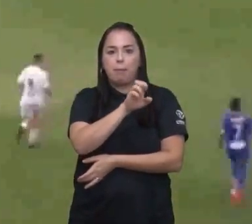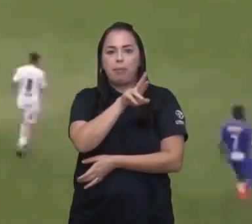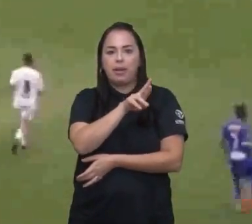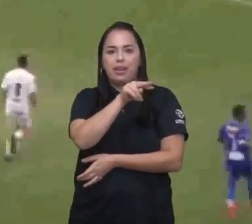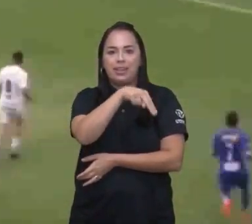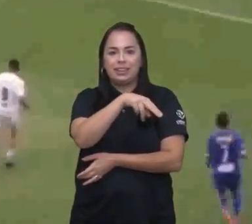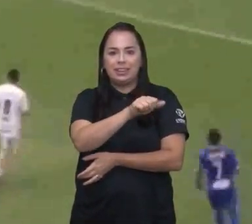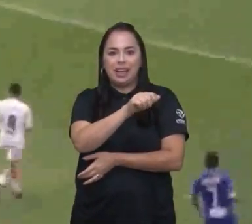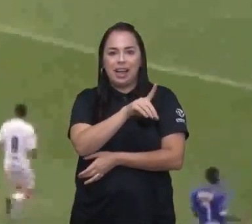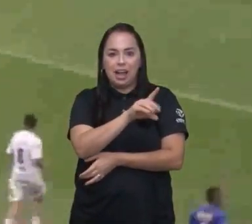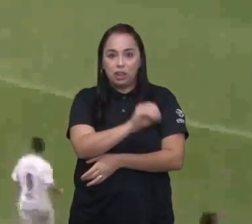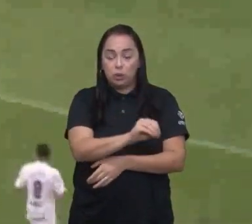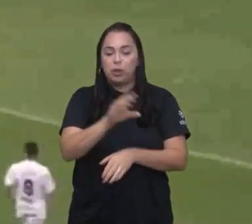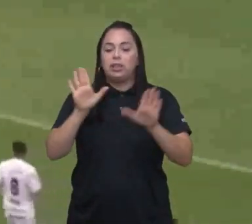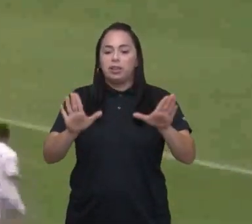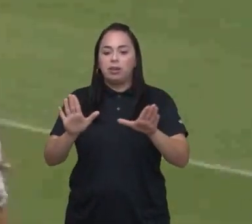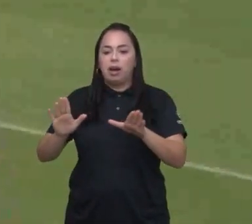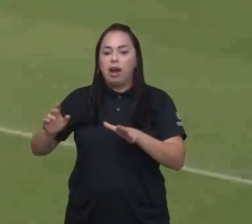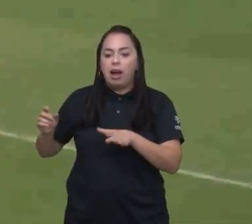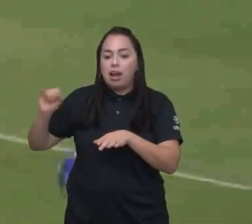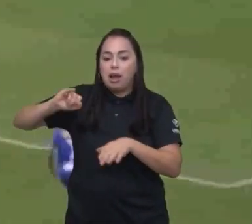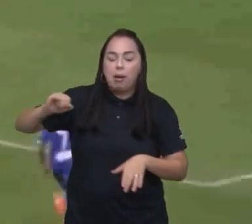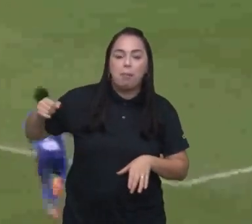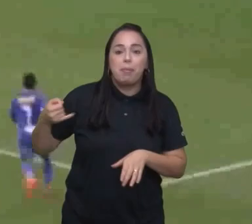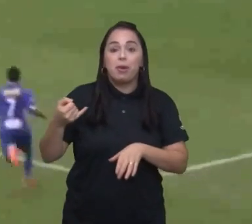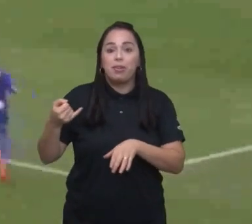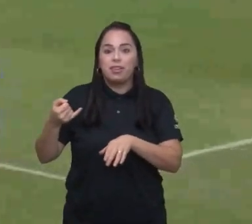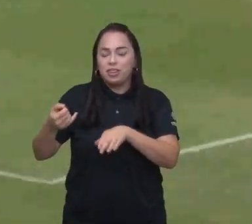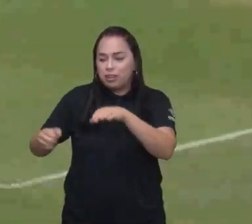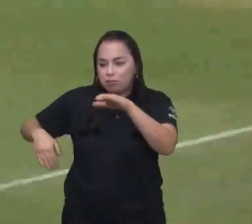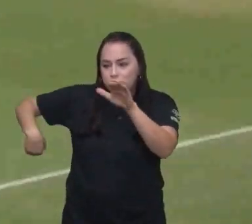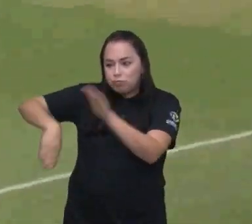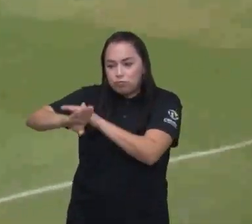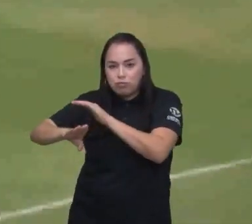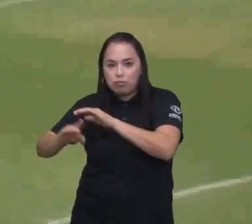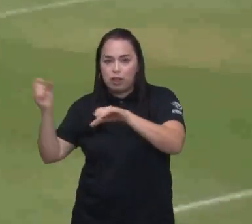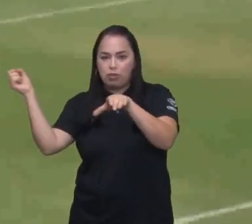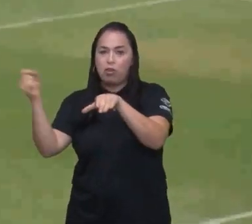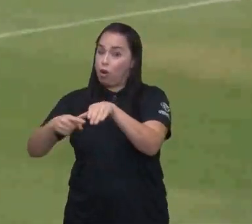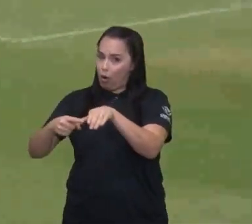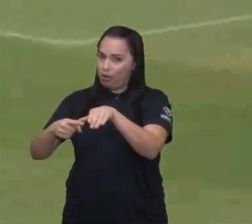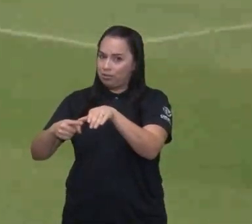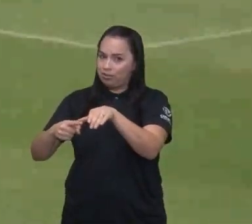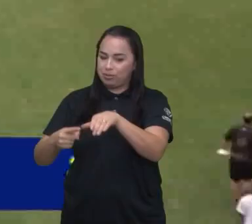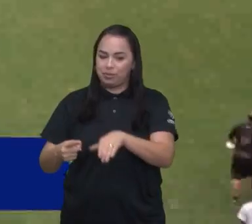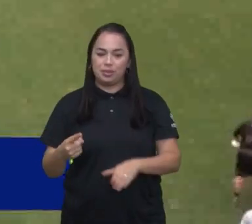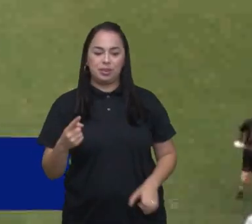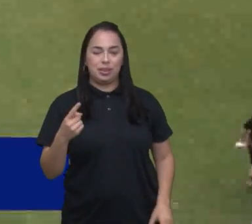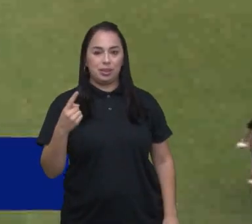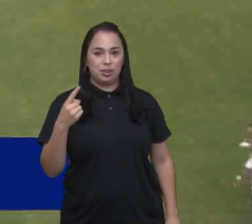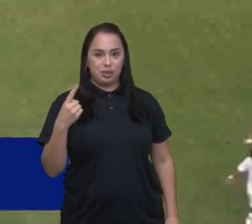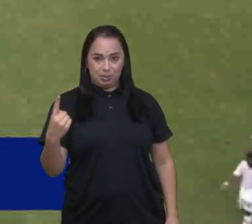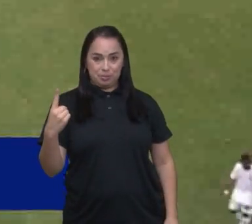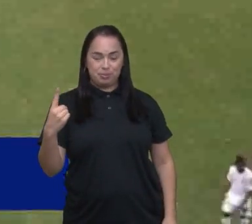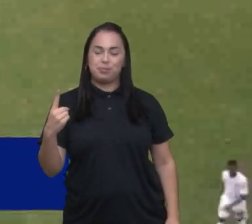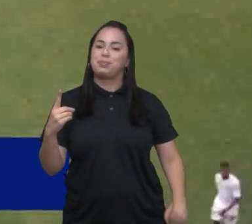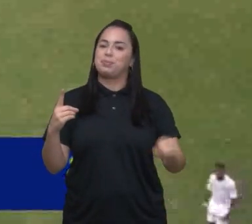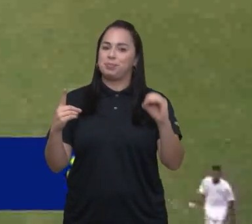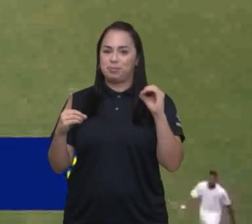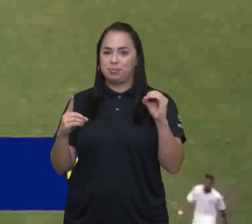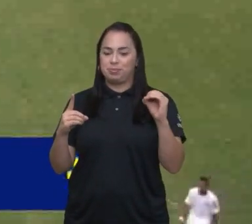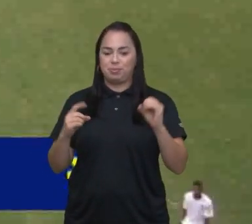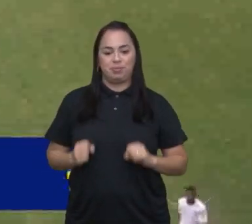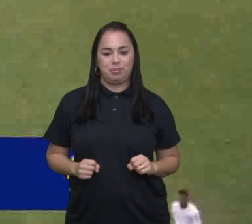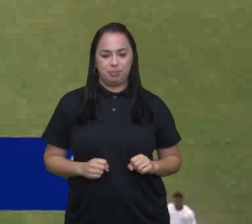nos acréscimos, Tom aproveitou o lançamento de Caxambu e tocou na saída do goleiro. Placar final, São Bernardo 0, São